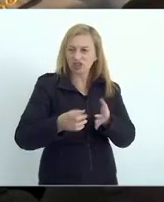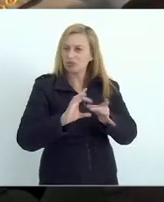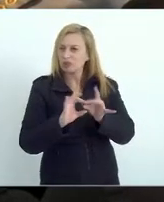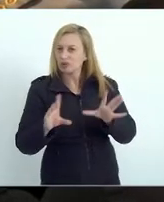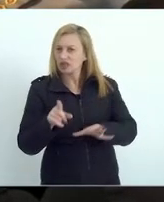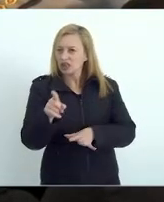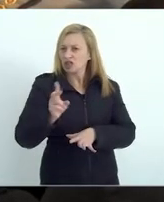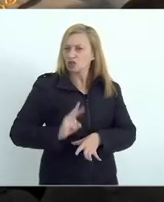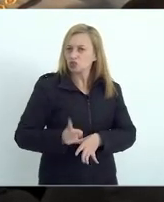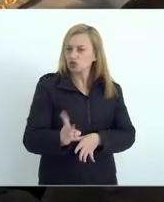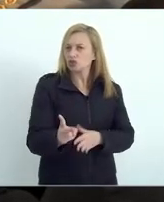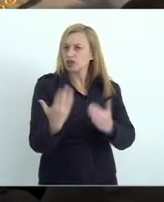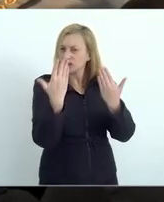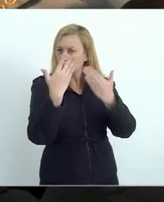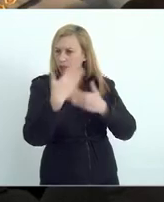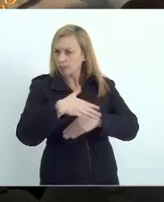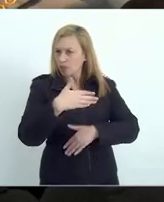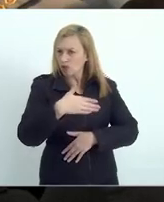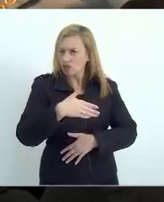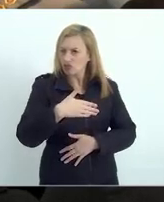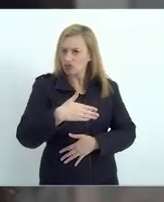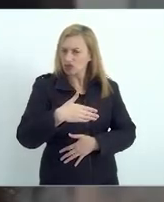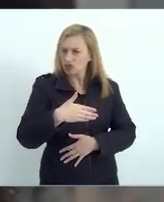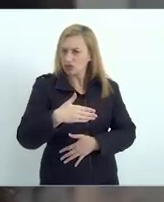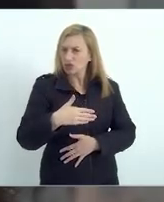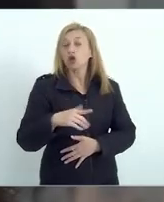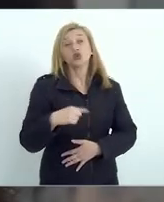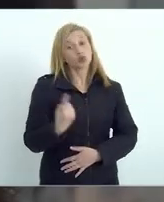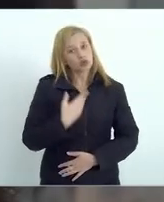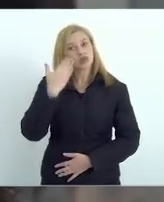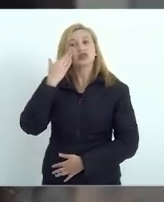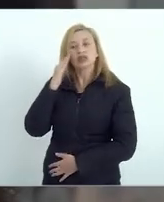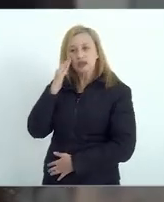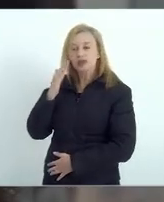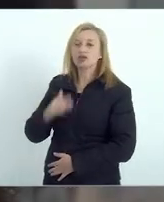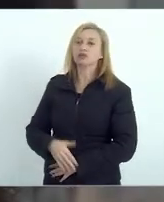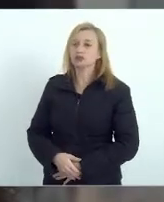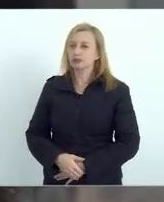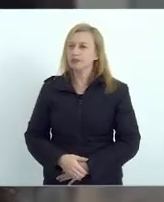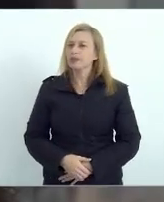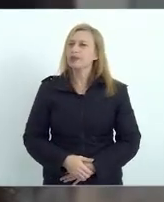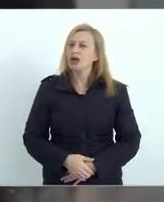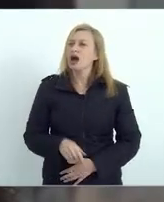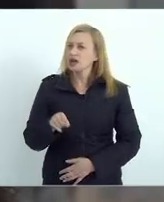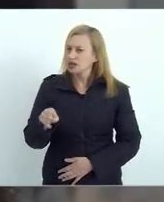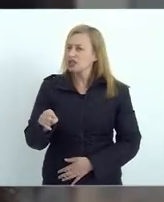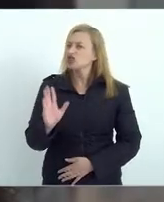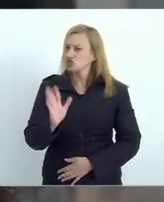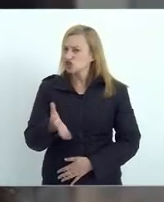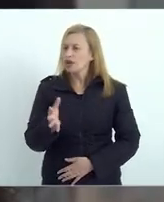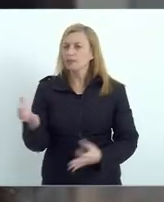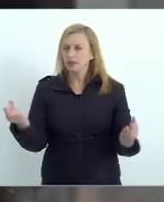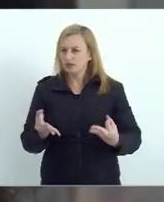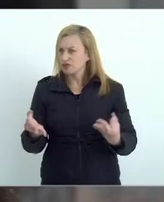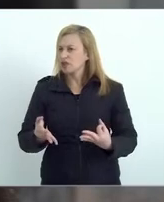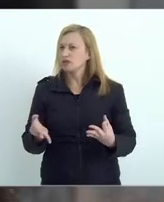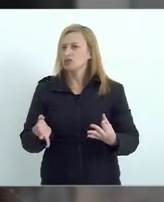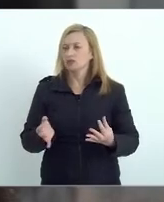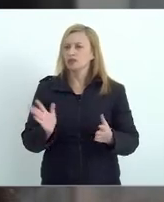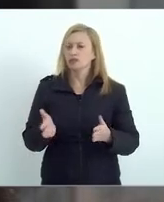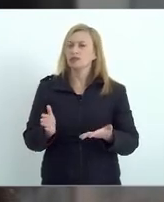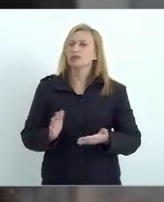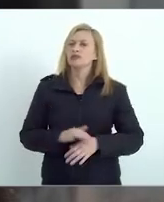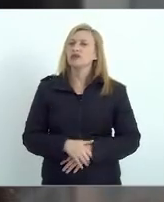permitir que eles continuassem realizando as provas no nosso entendimento tornou aquele ato jurídico perfeito